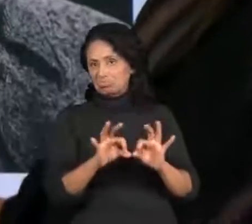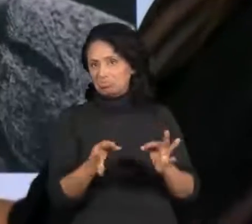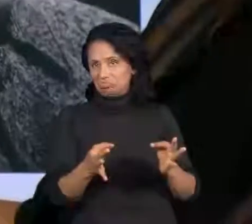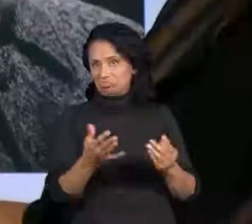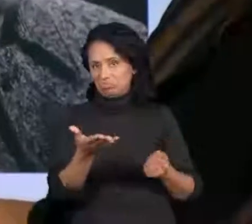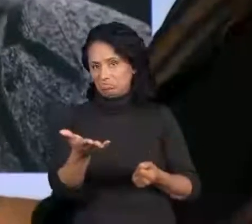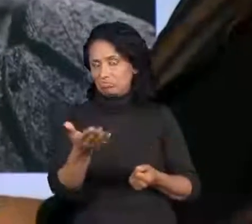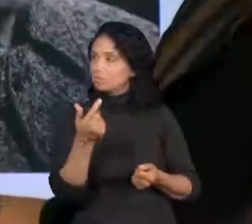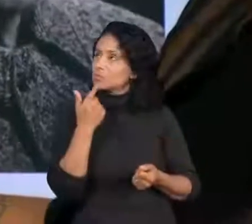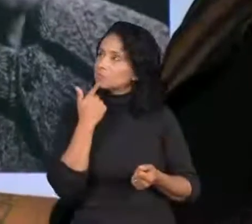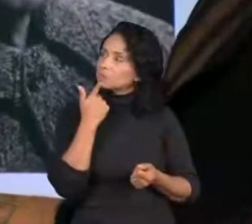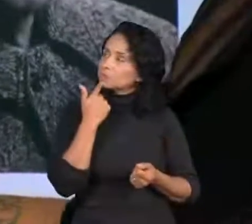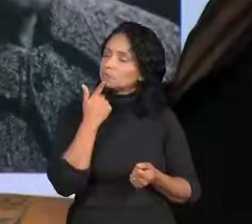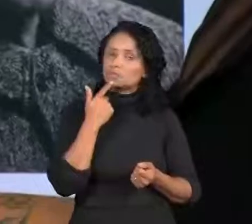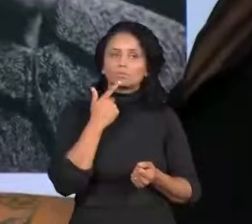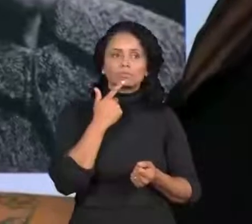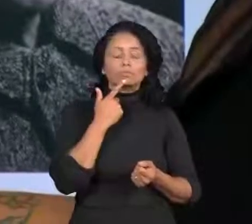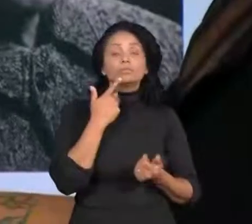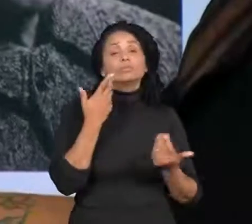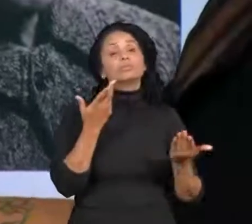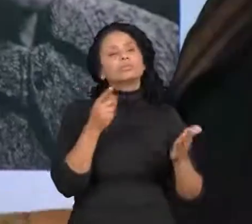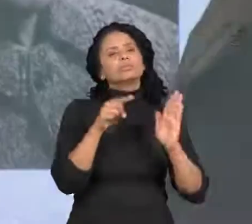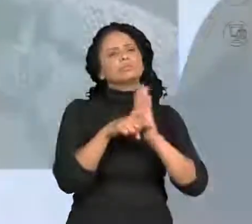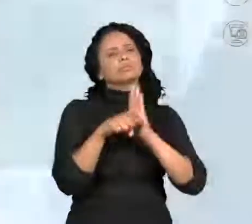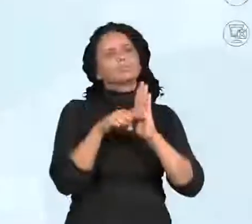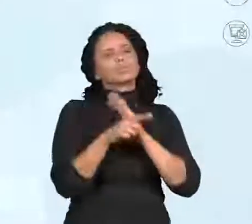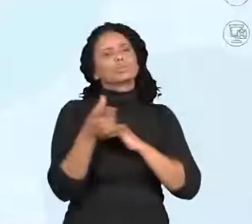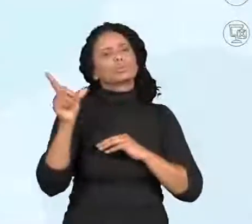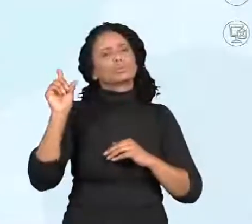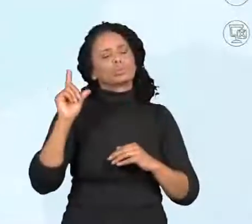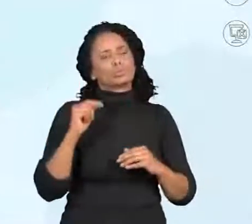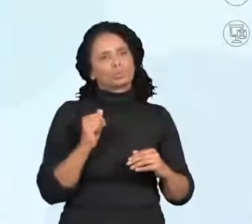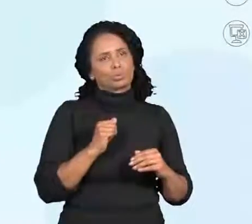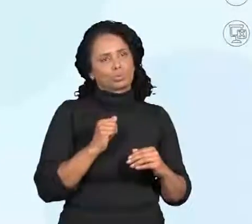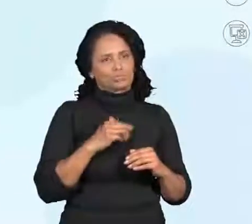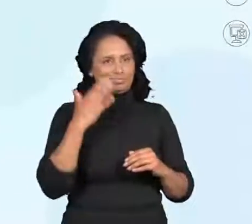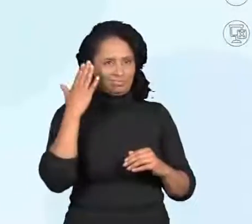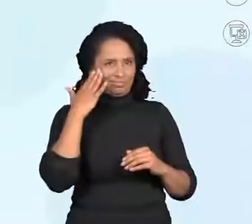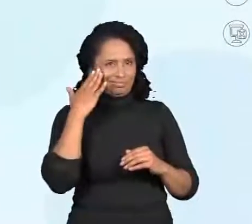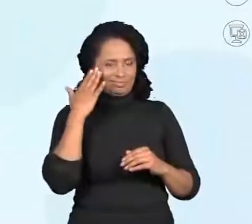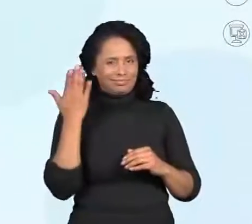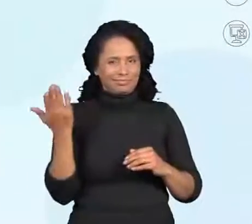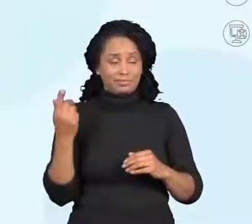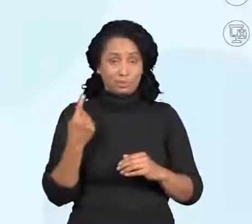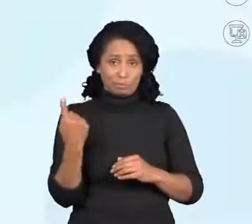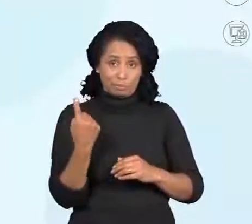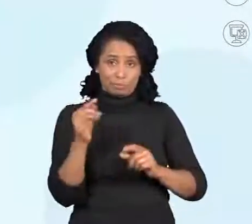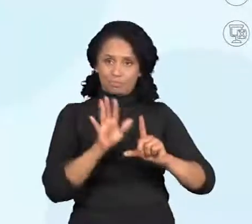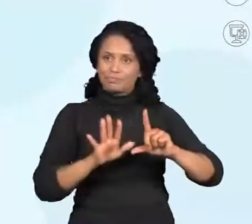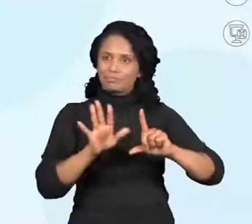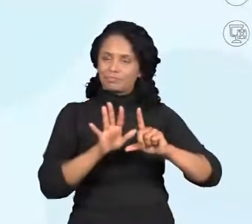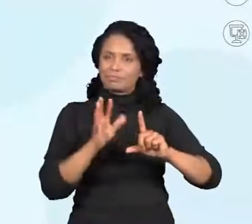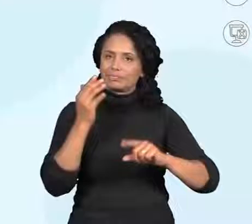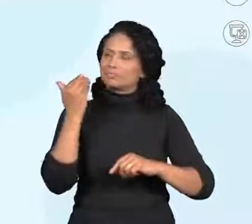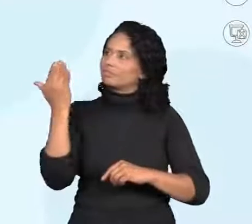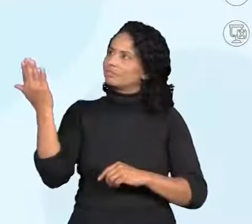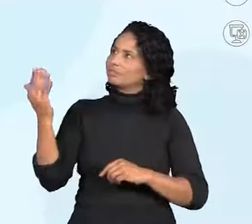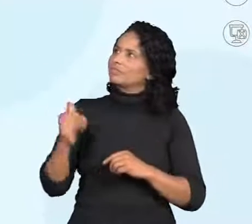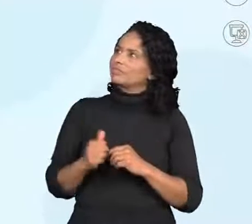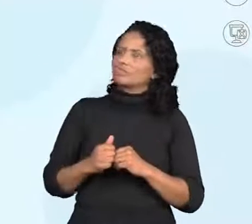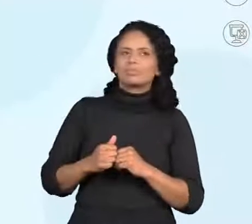caminhão. E nesse outro que depois do caminho, o primeiro, né? Tem esse daqui, ó. Ele tá mais